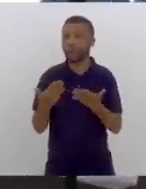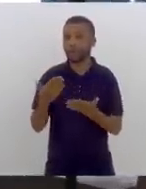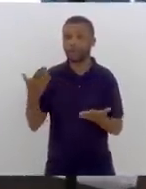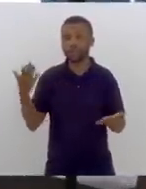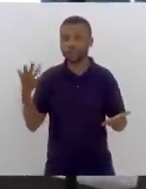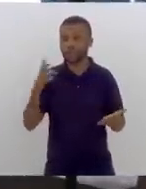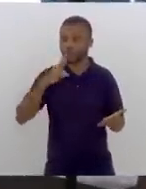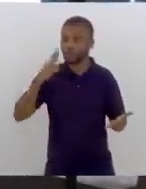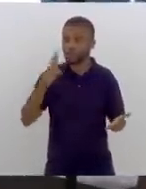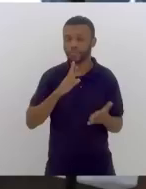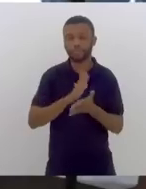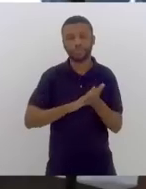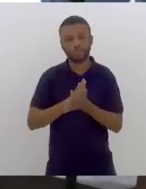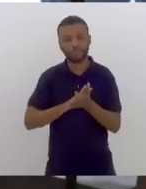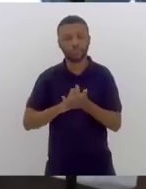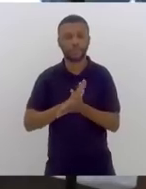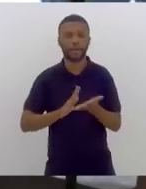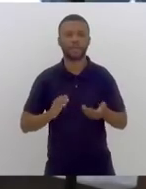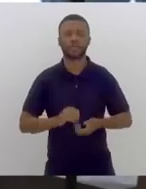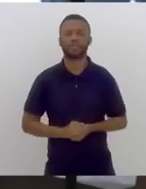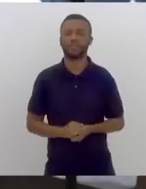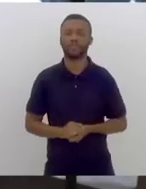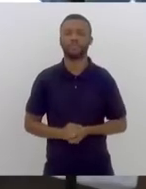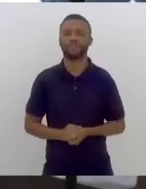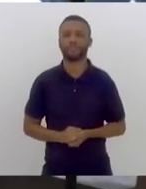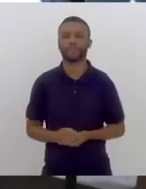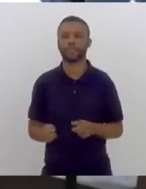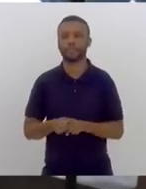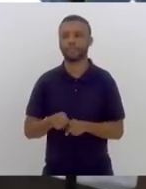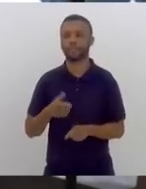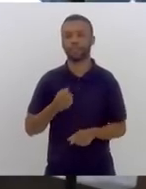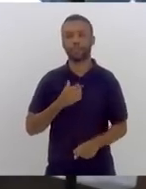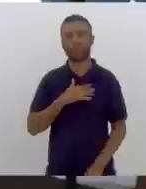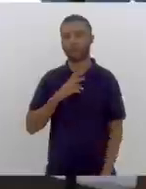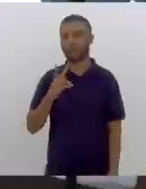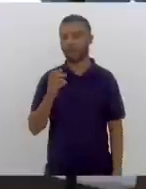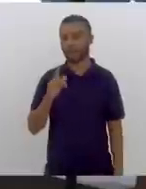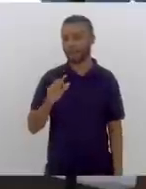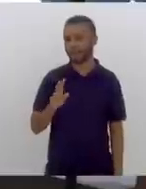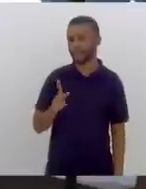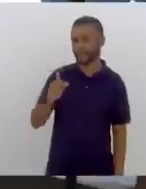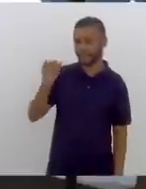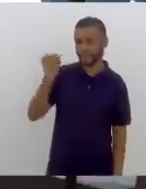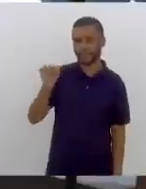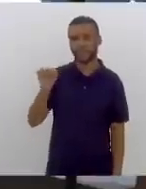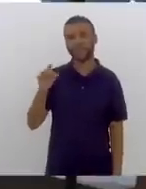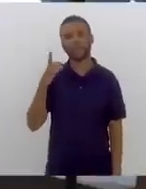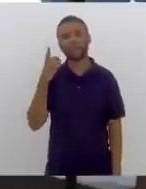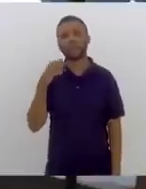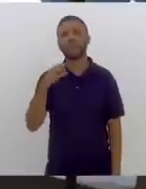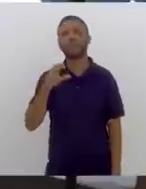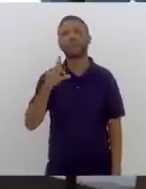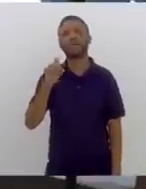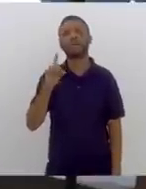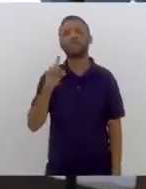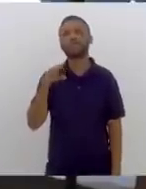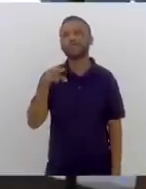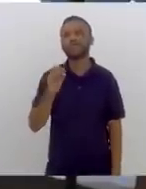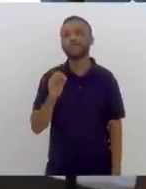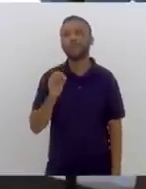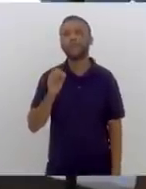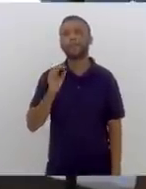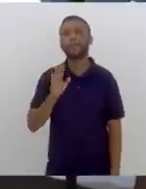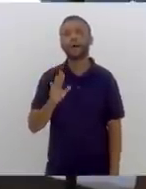o advogado não pode participar e o Coronel ralic para que Deputado Marcelo Dino só que o